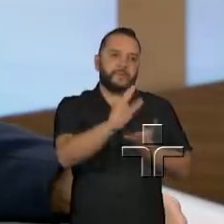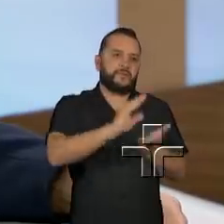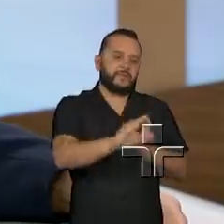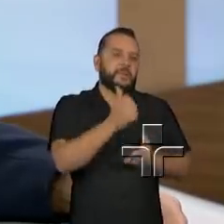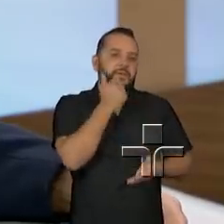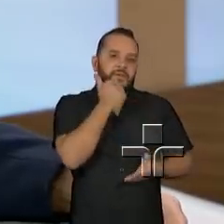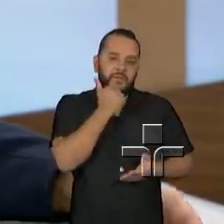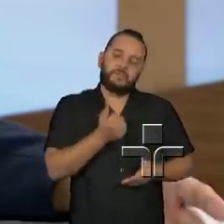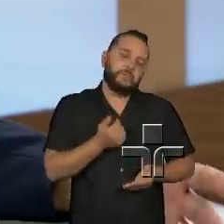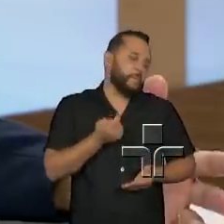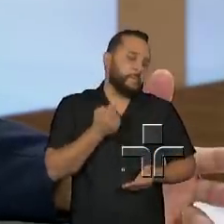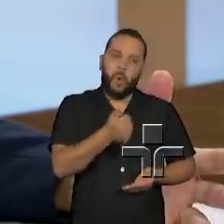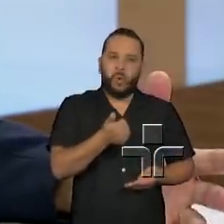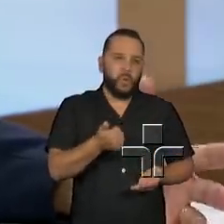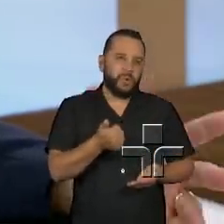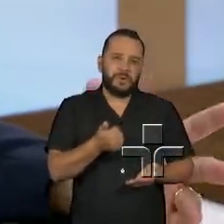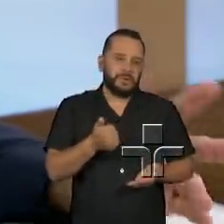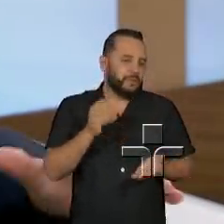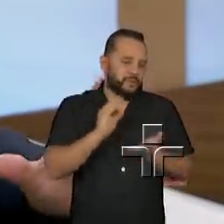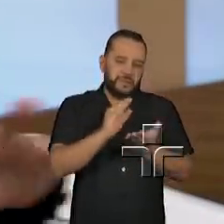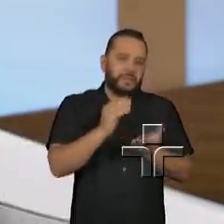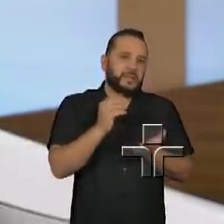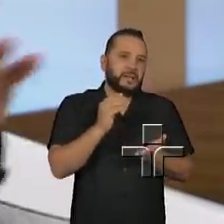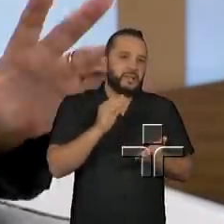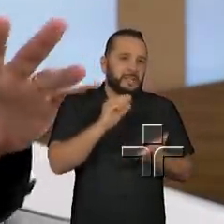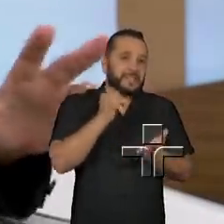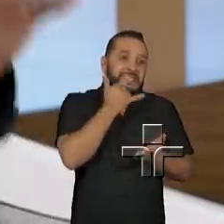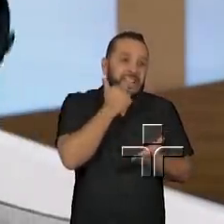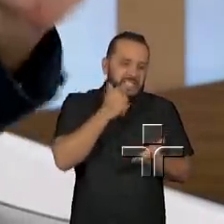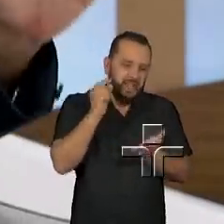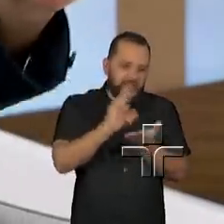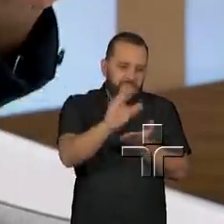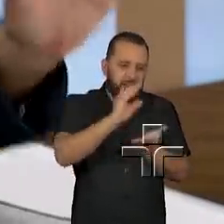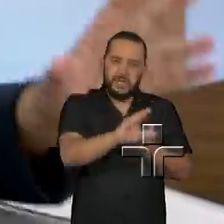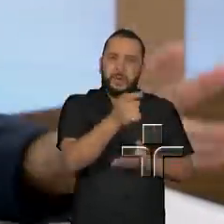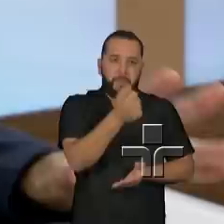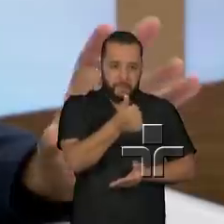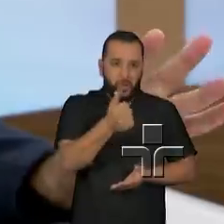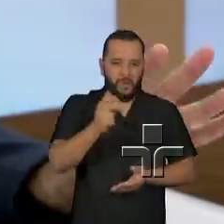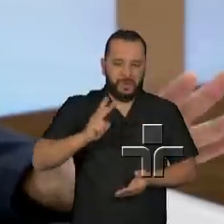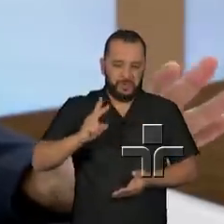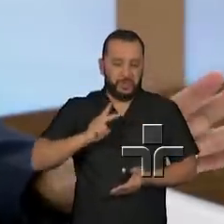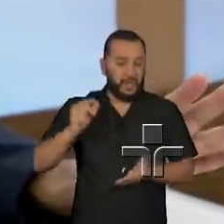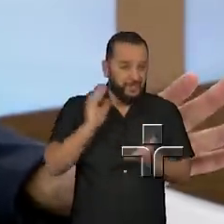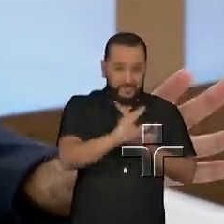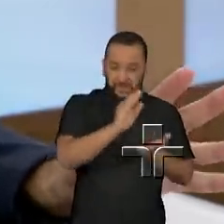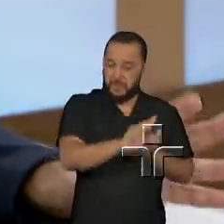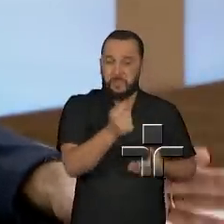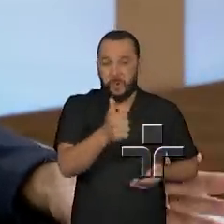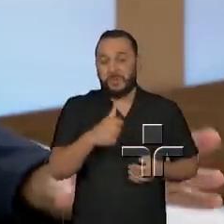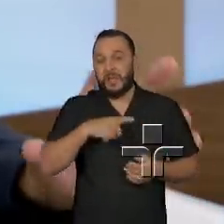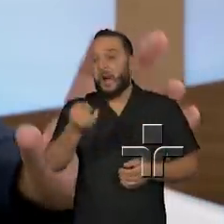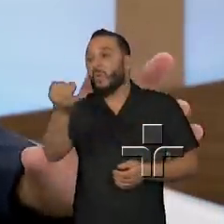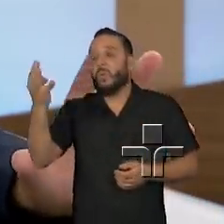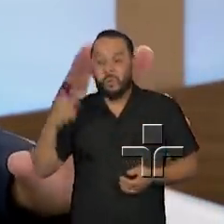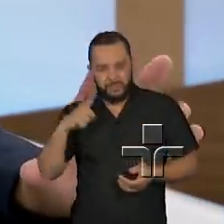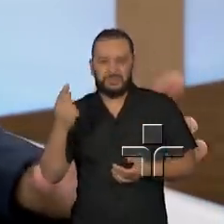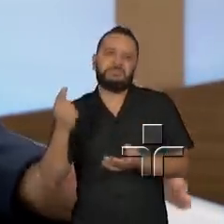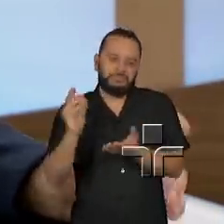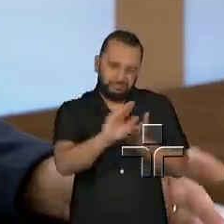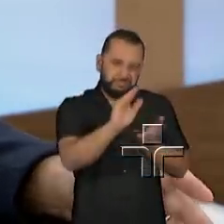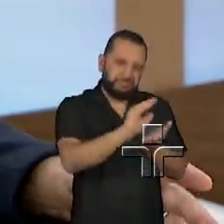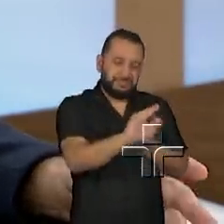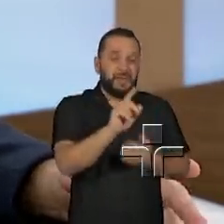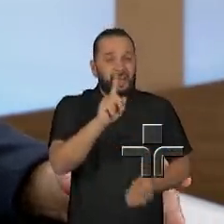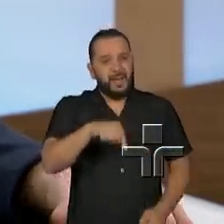Brasil. E quando há investimento privado, com algumas exceções, por exemplo, Serra Pilheira, que é uma coisa maravilhosa, mas com